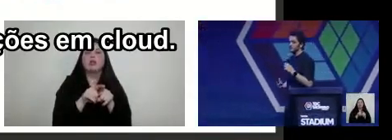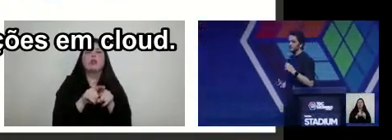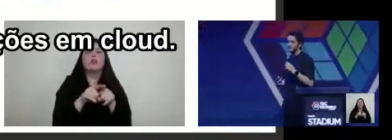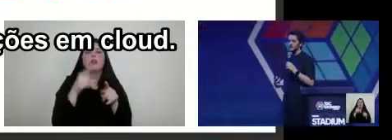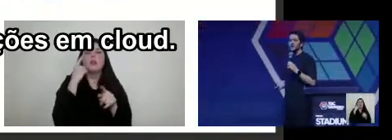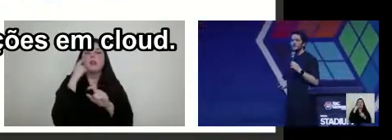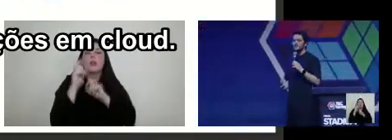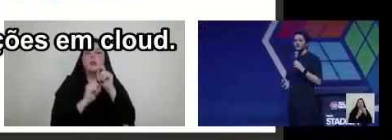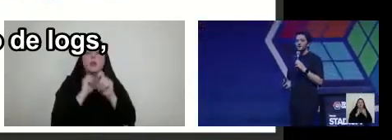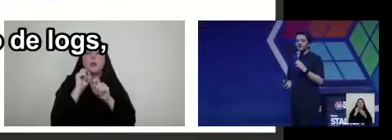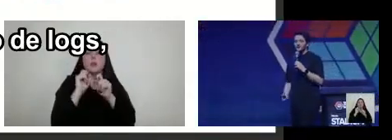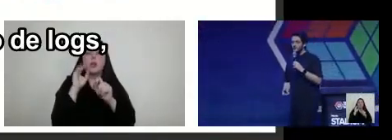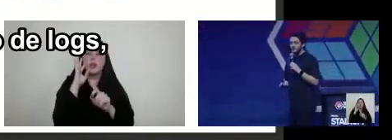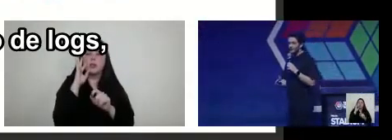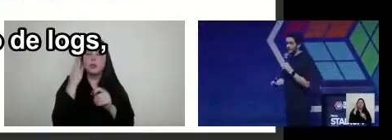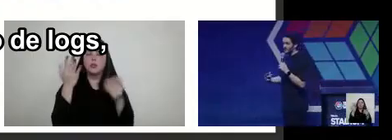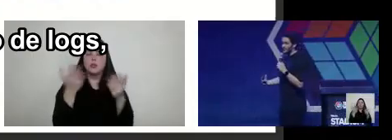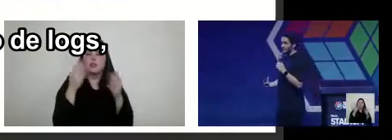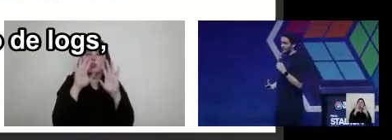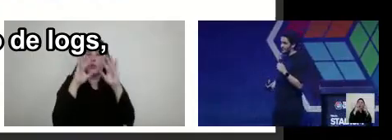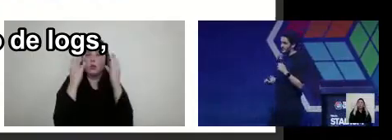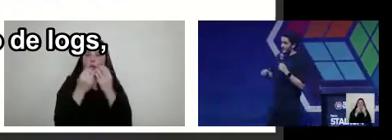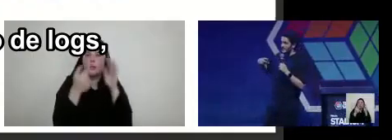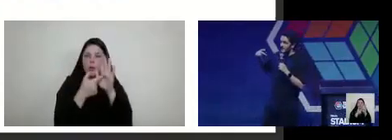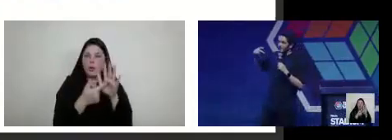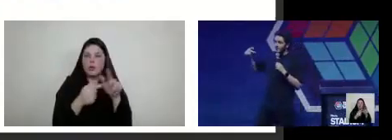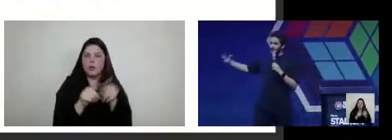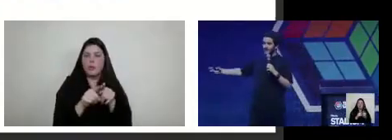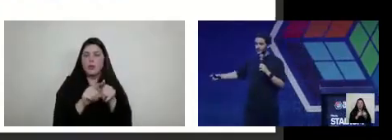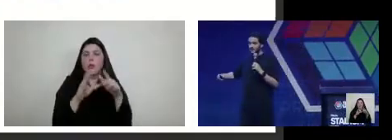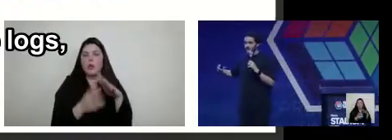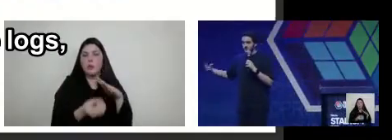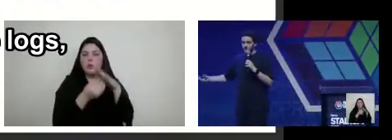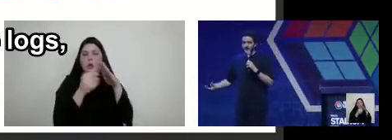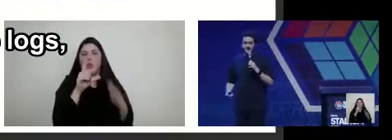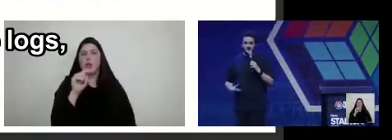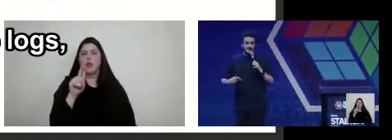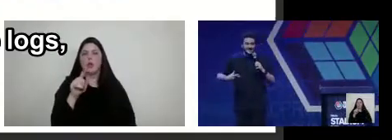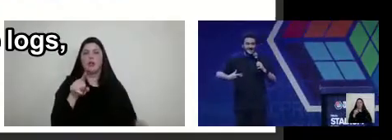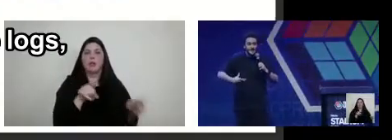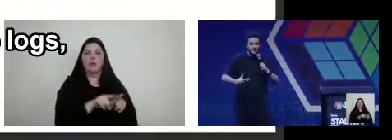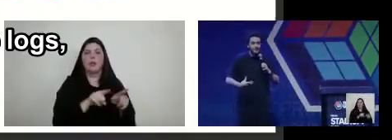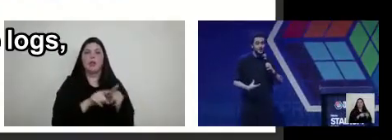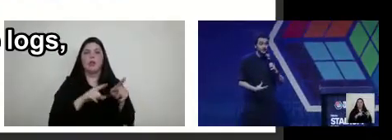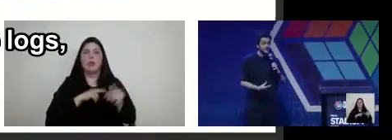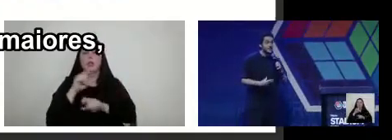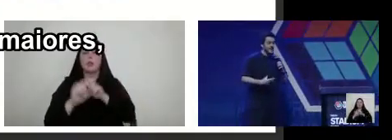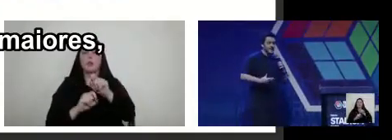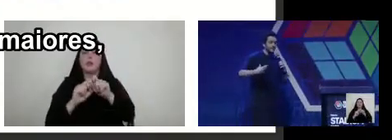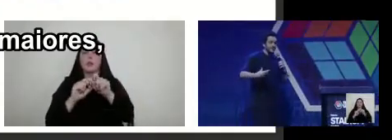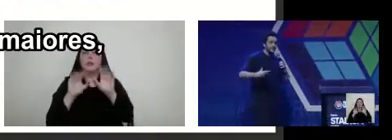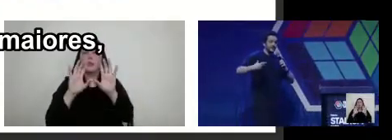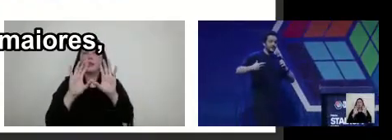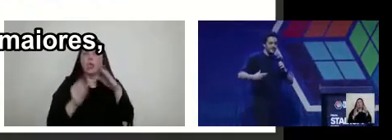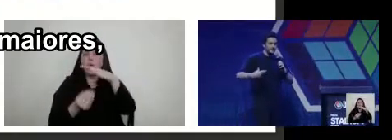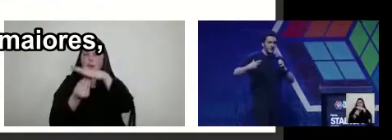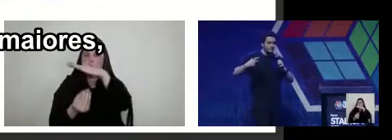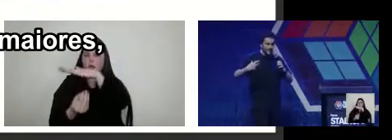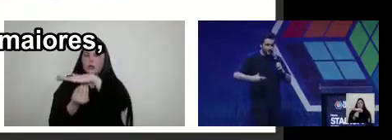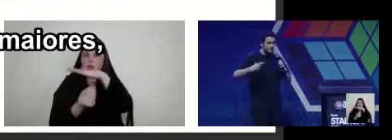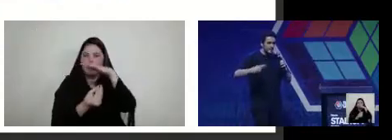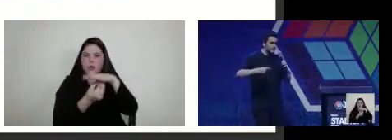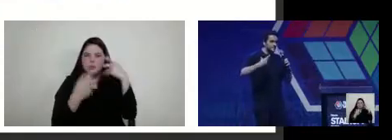pelas nossas soluções em cloud. Então você tem um repositório de logs, você tem um Elastic, você tem esses tanques de logs que acabam ficando cada